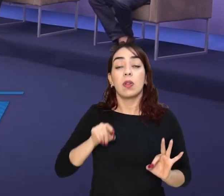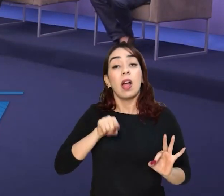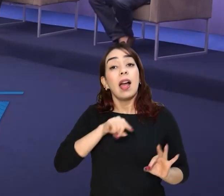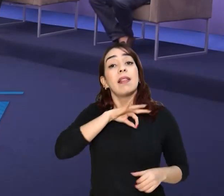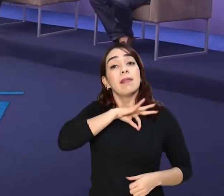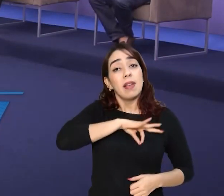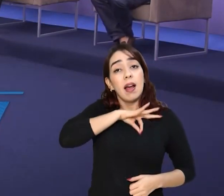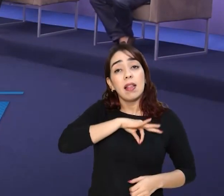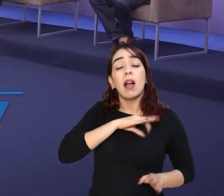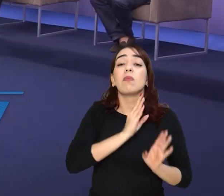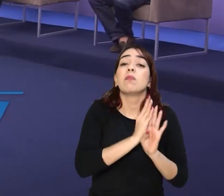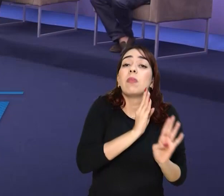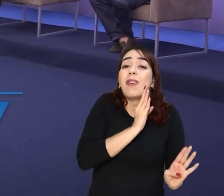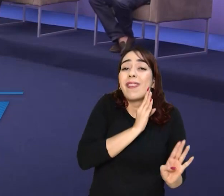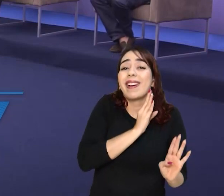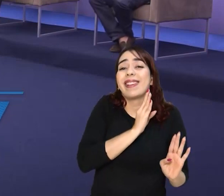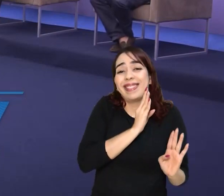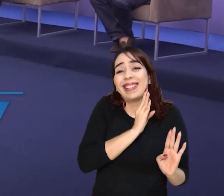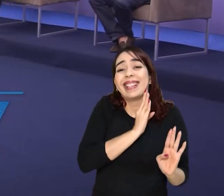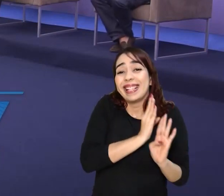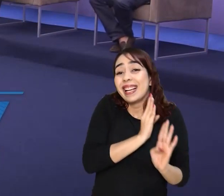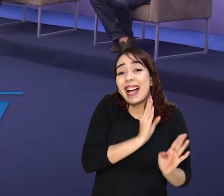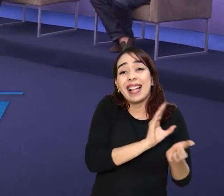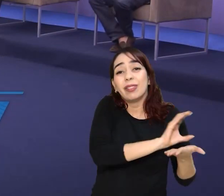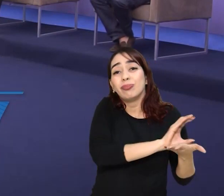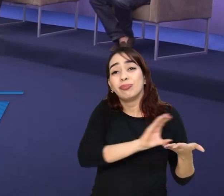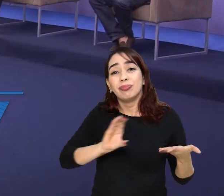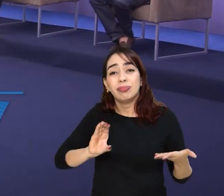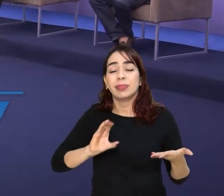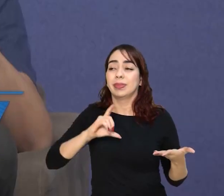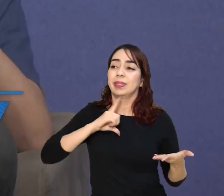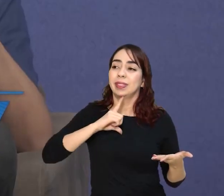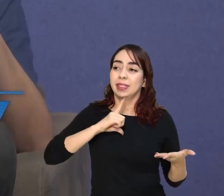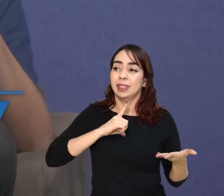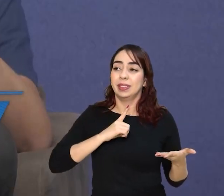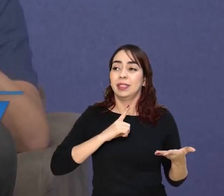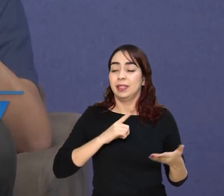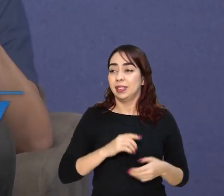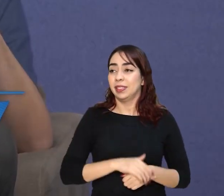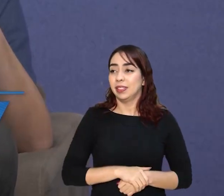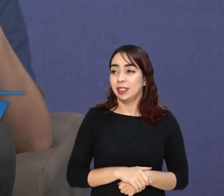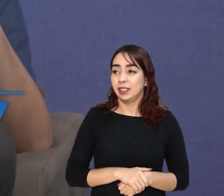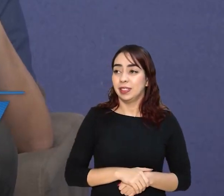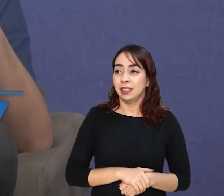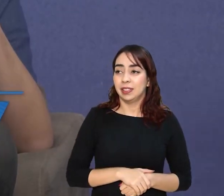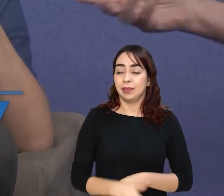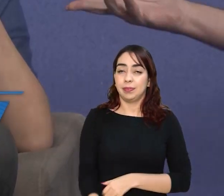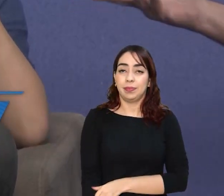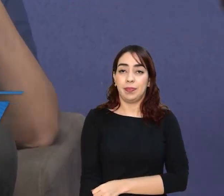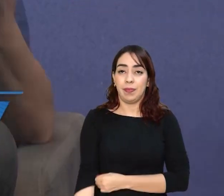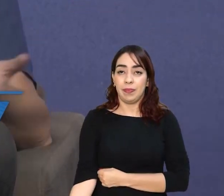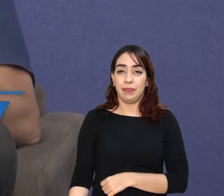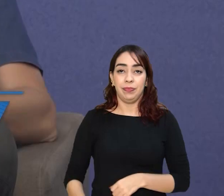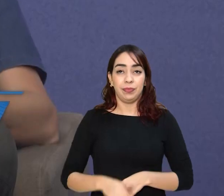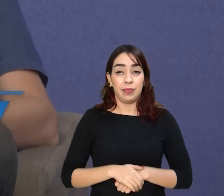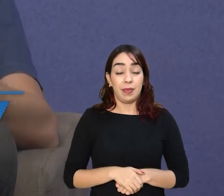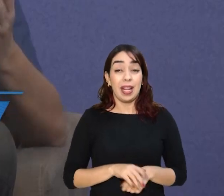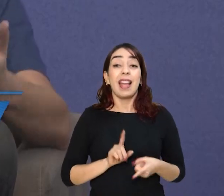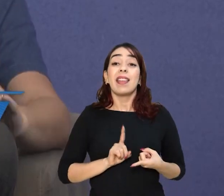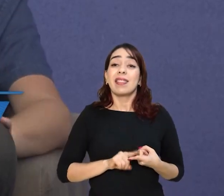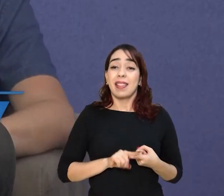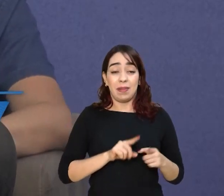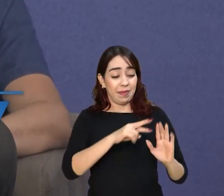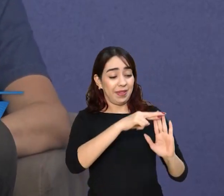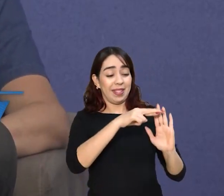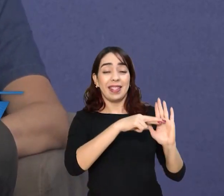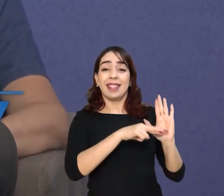seu salário. Como é que você vai tirar a camisa? Você uma multa. Esse negócio do patrocinador, isso por si só, já é um absurdo tirar a camisa. E o cartão amarelo. Agora o problema é o cartão. O